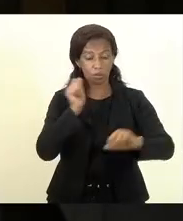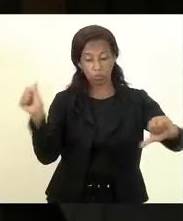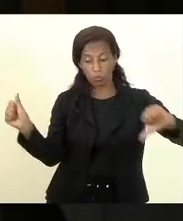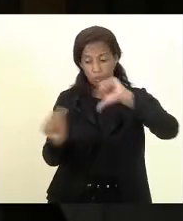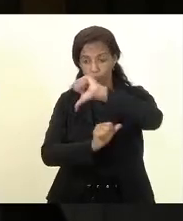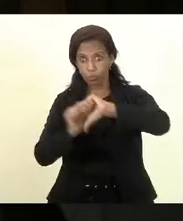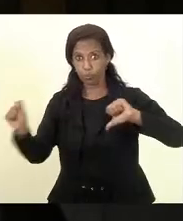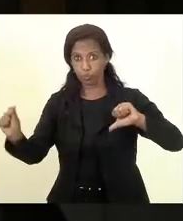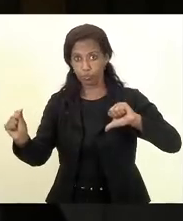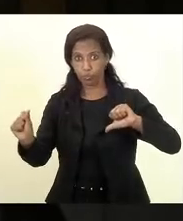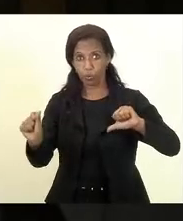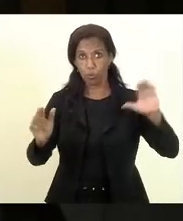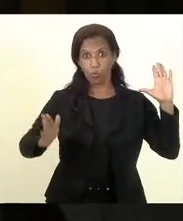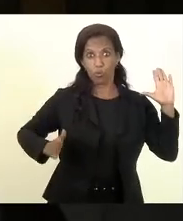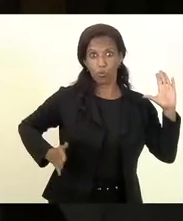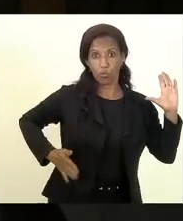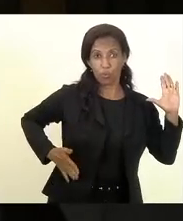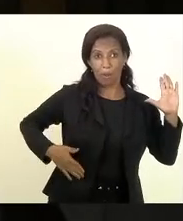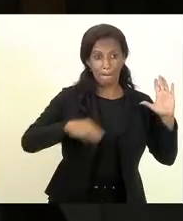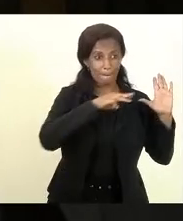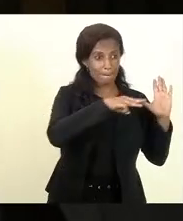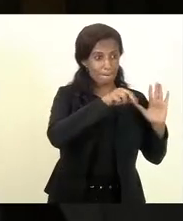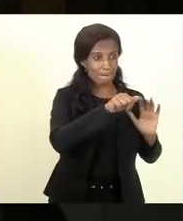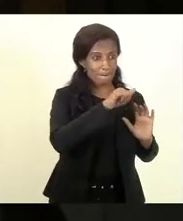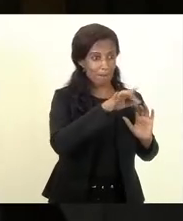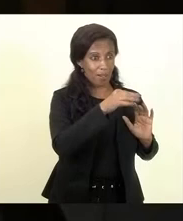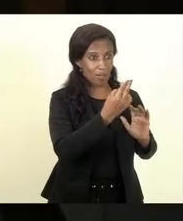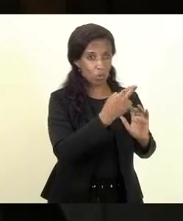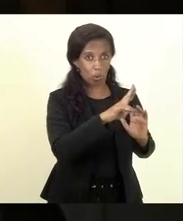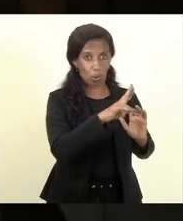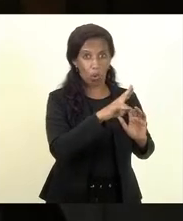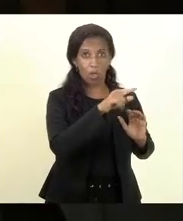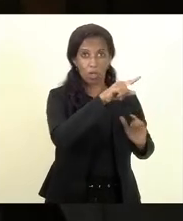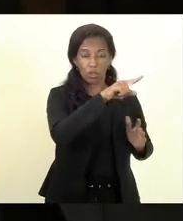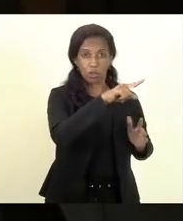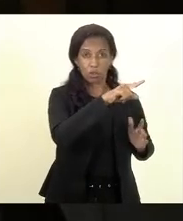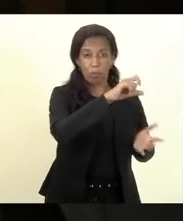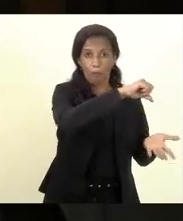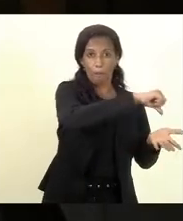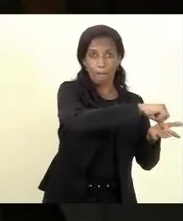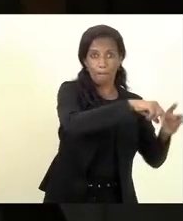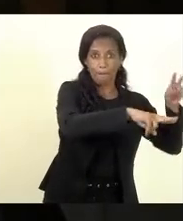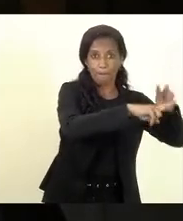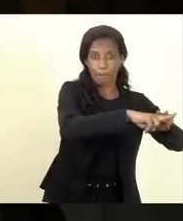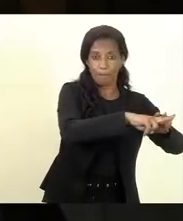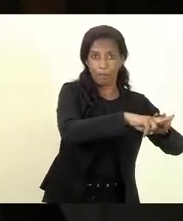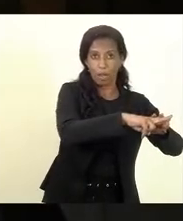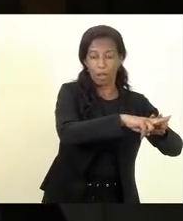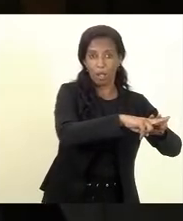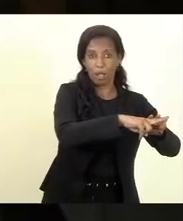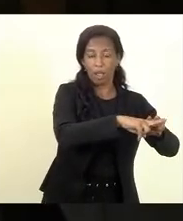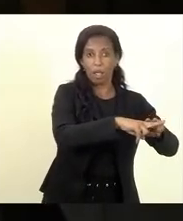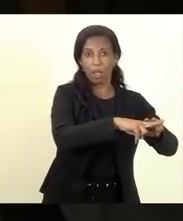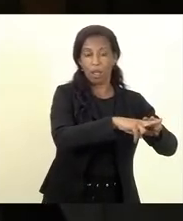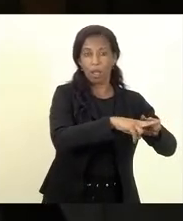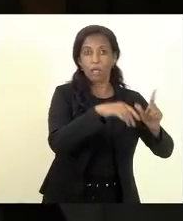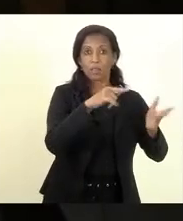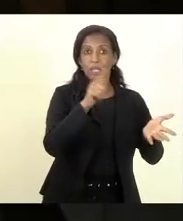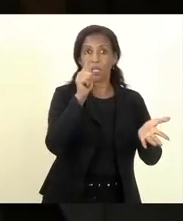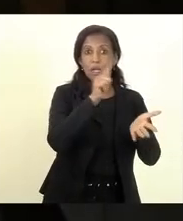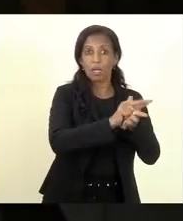trocar o traficante Maitó de uma unidade penitenciária sem anuência dos juízes da